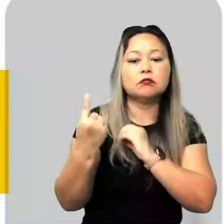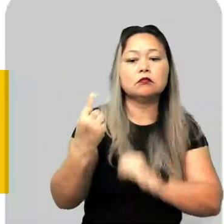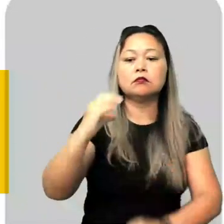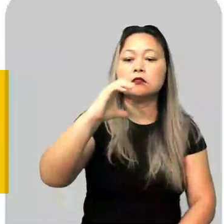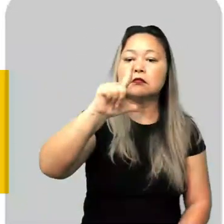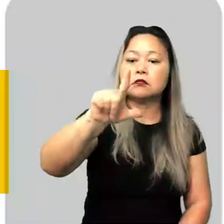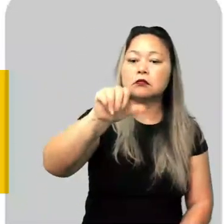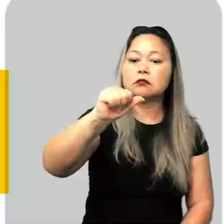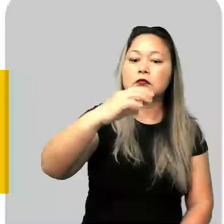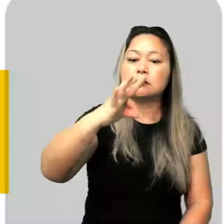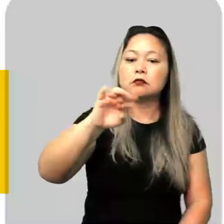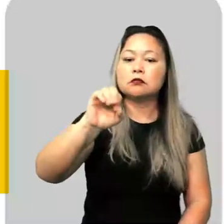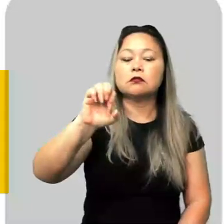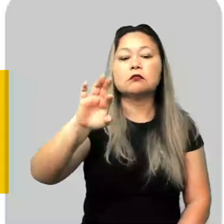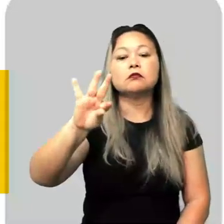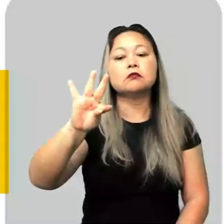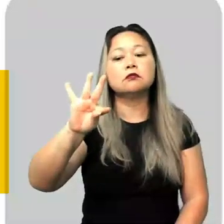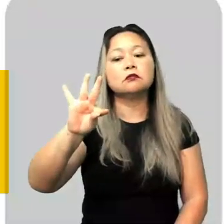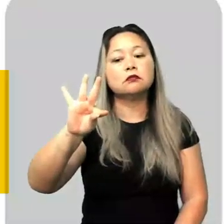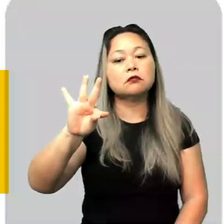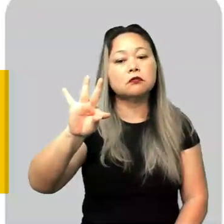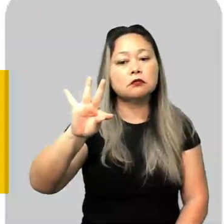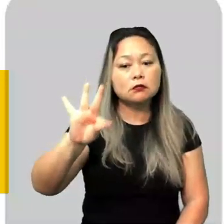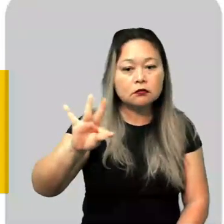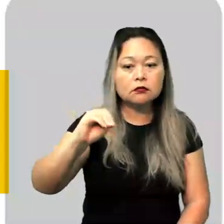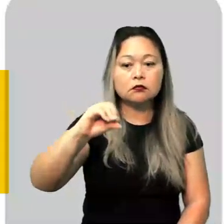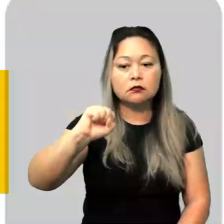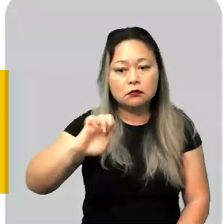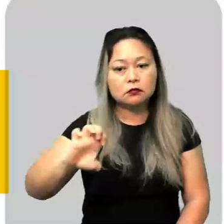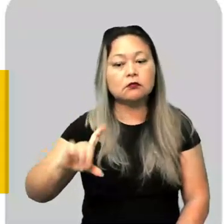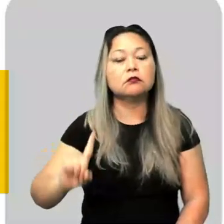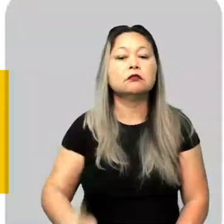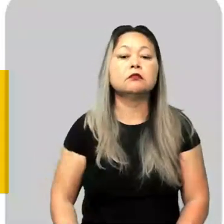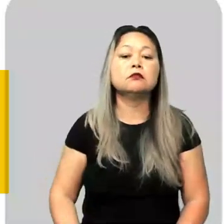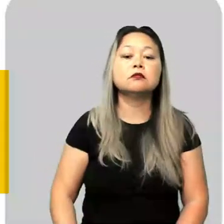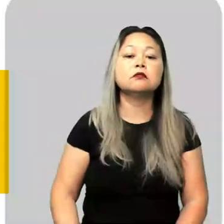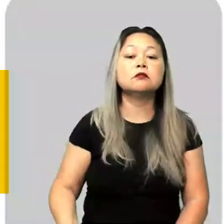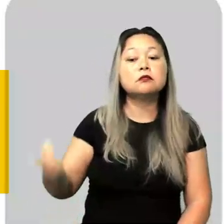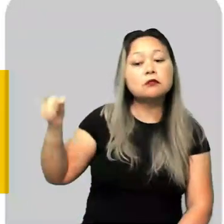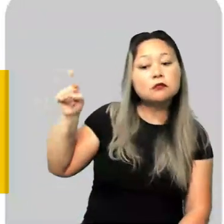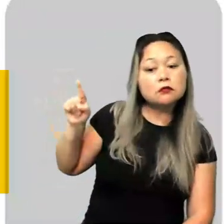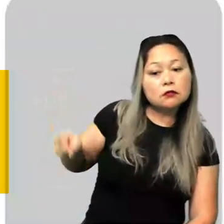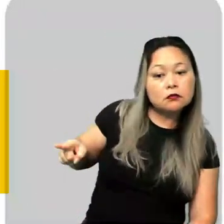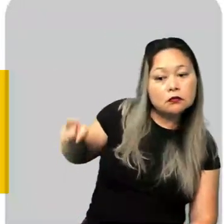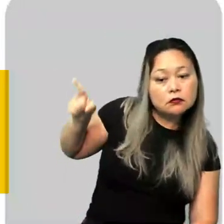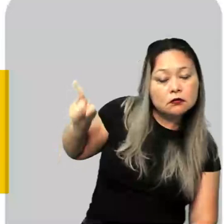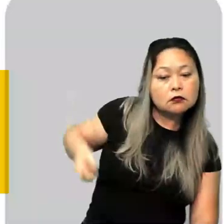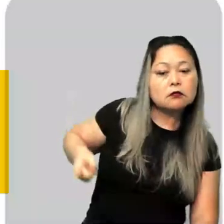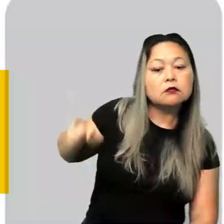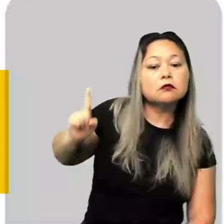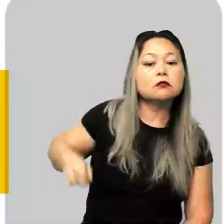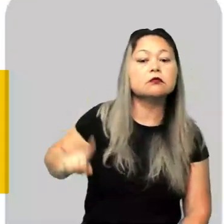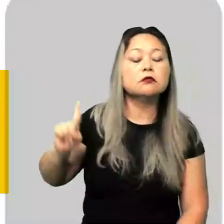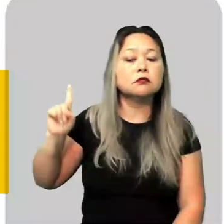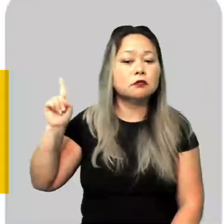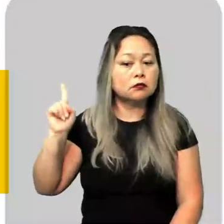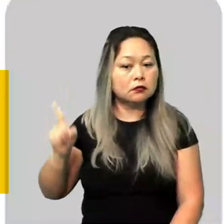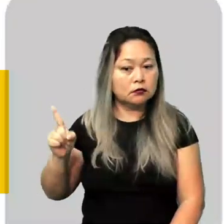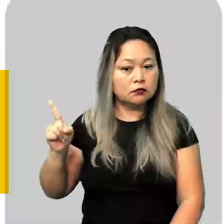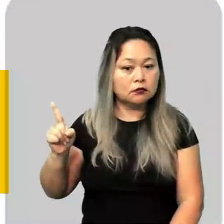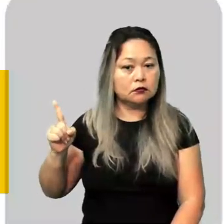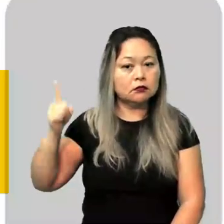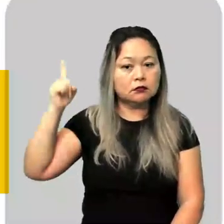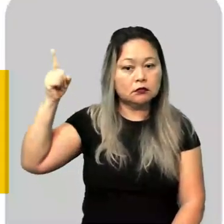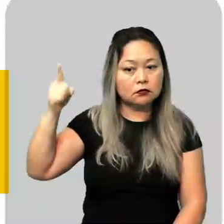da lactose e também da sacarose. E aí a gente falou também sobre os polissacarídeos, tá? Desses três